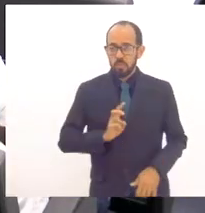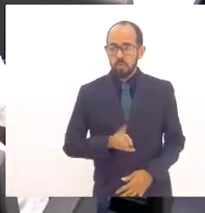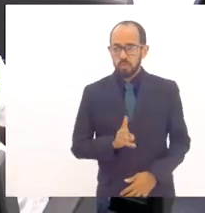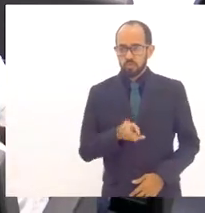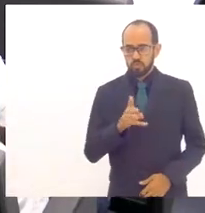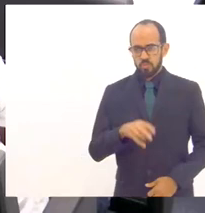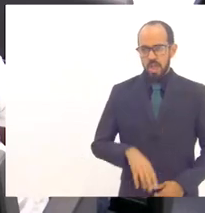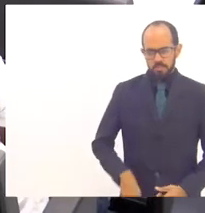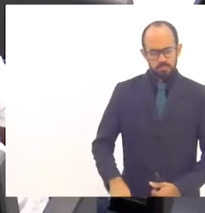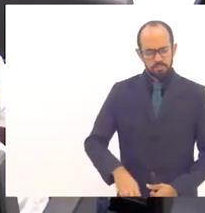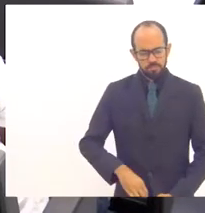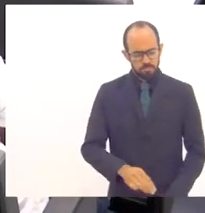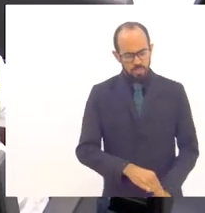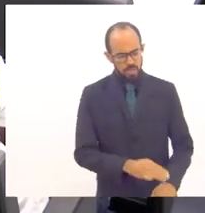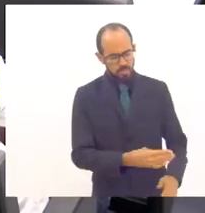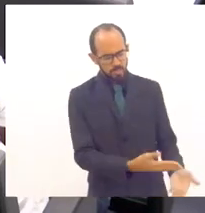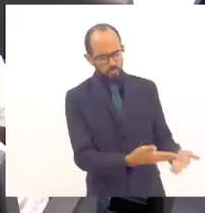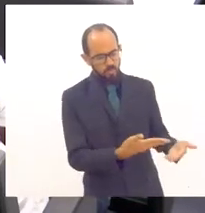Vamos seguir, mestre.